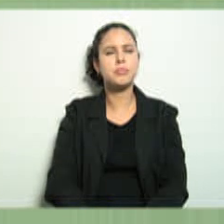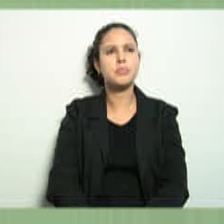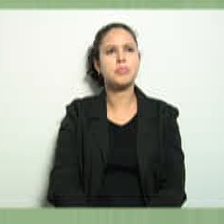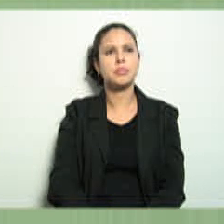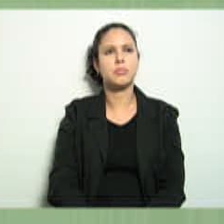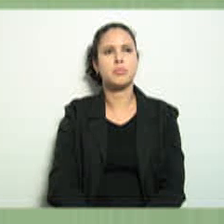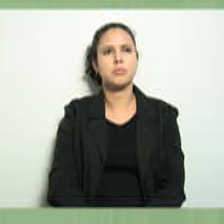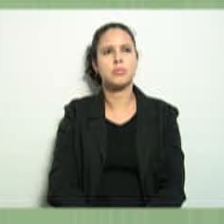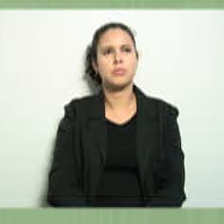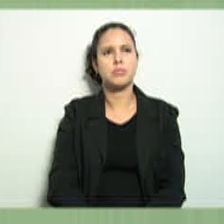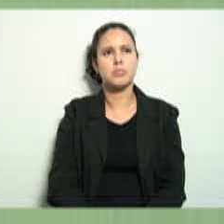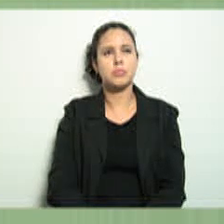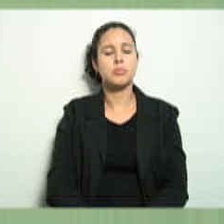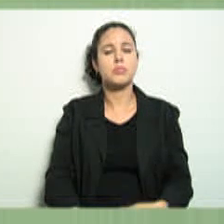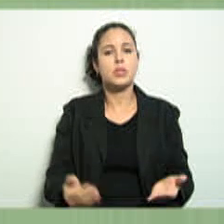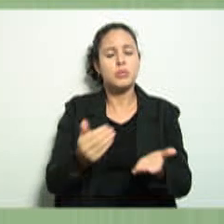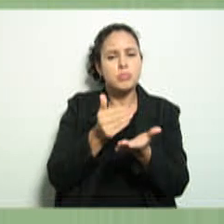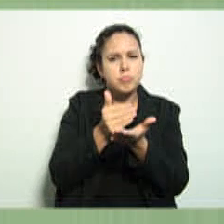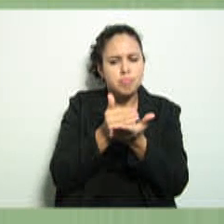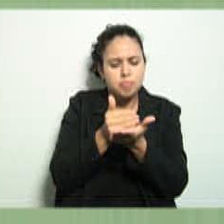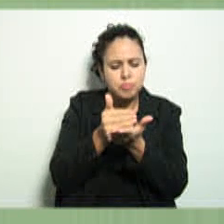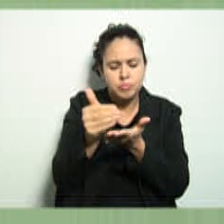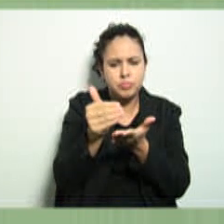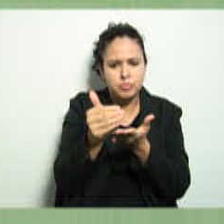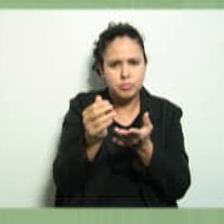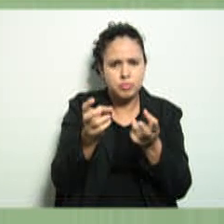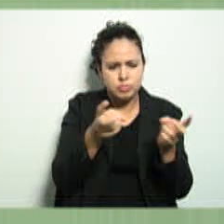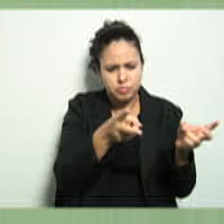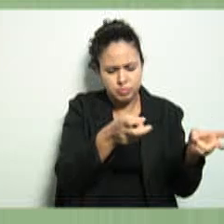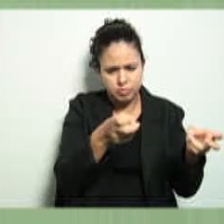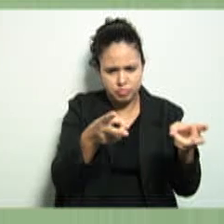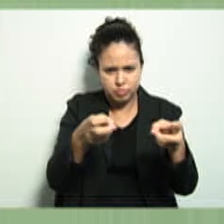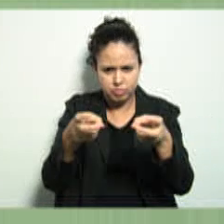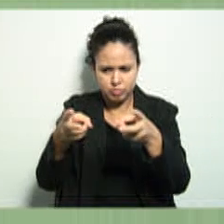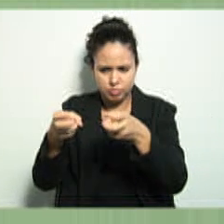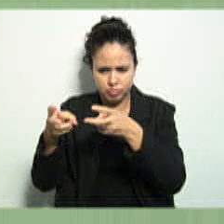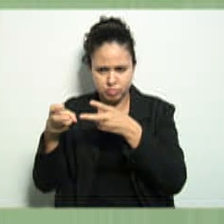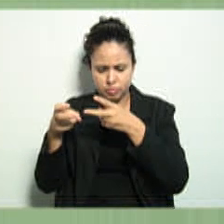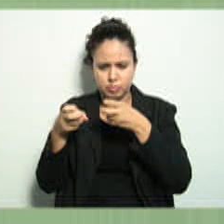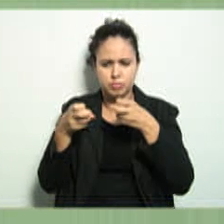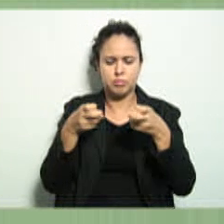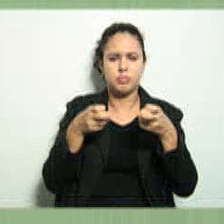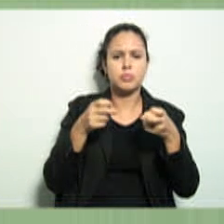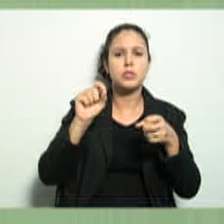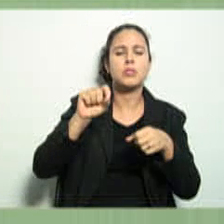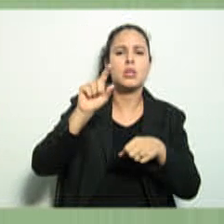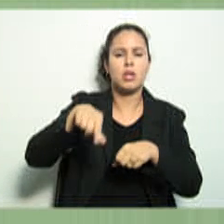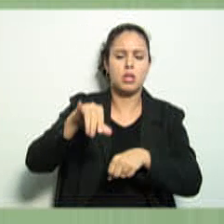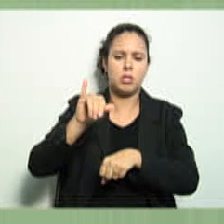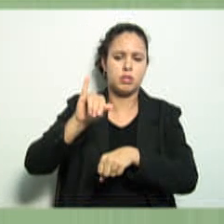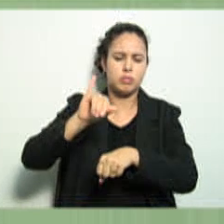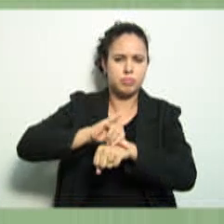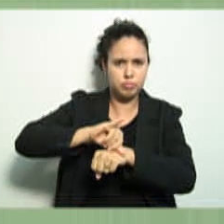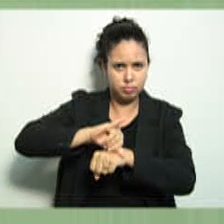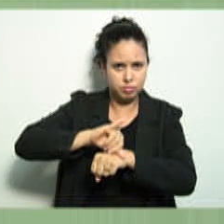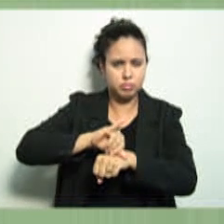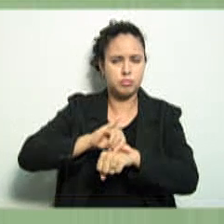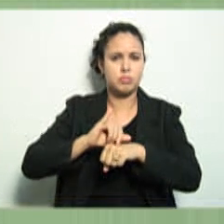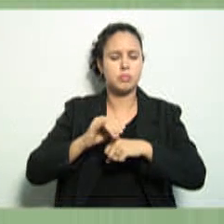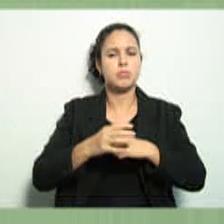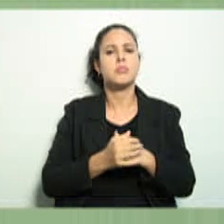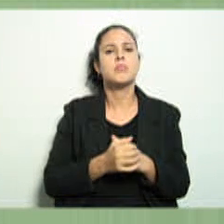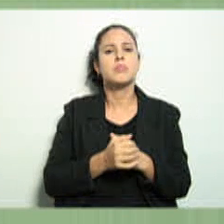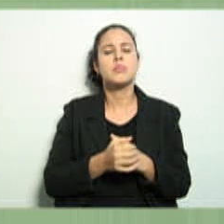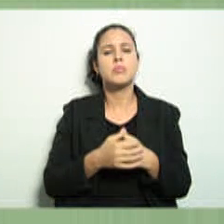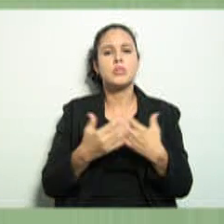O início da exploração de garimpo em Rondônia se dá em Machadinho do Oeste. O garimpo de estanho teve